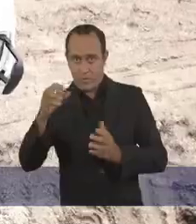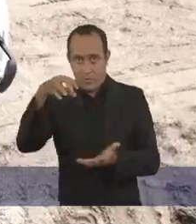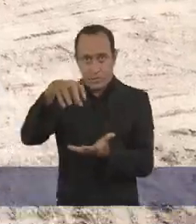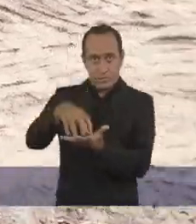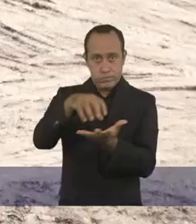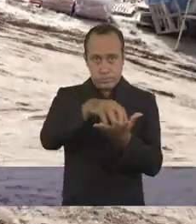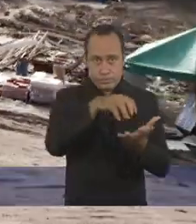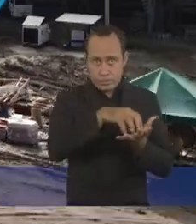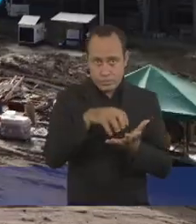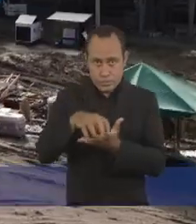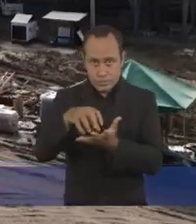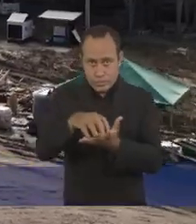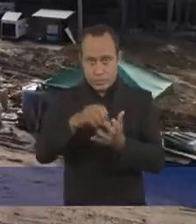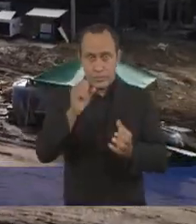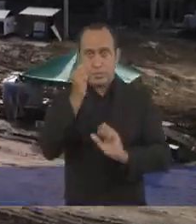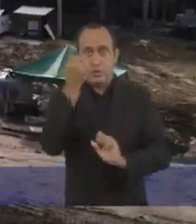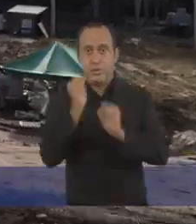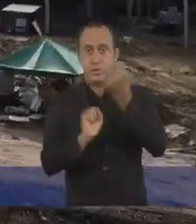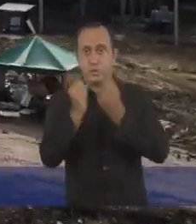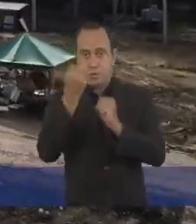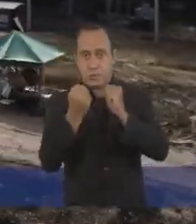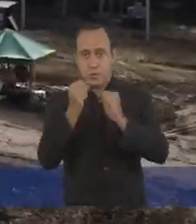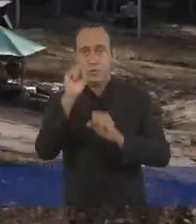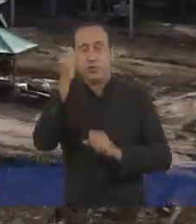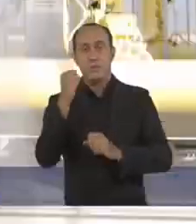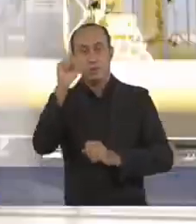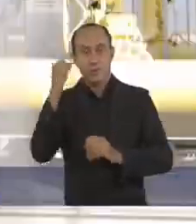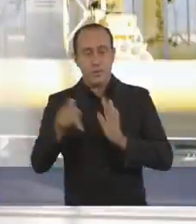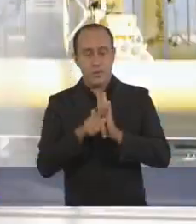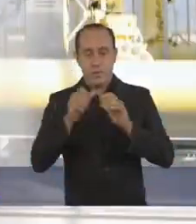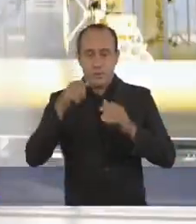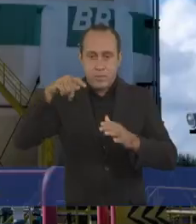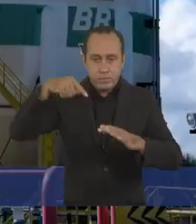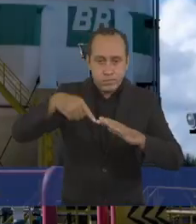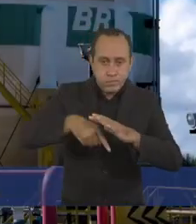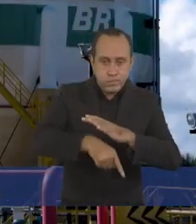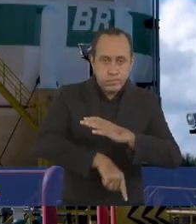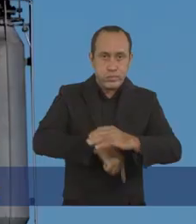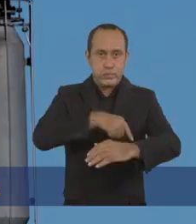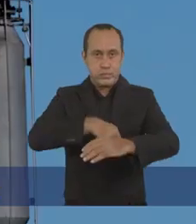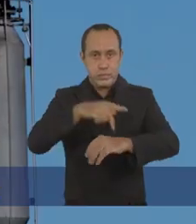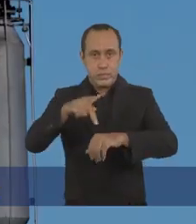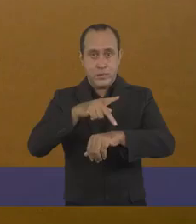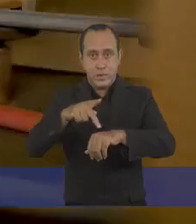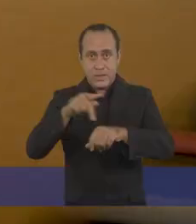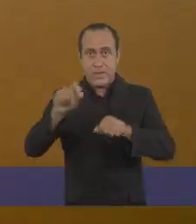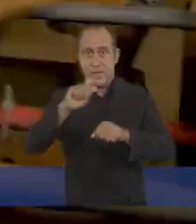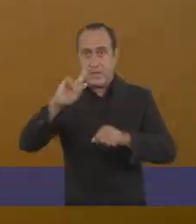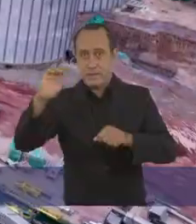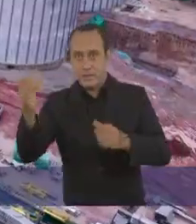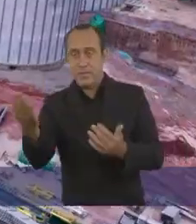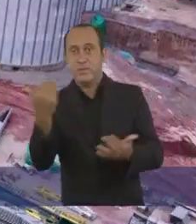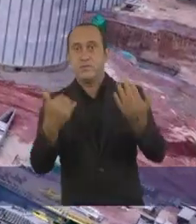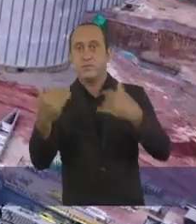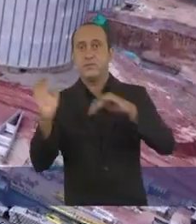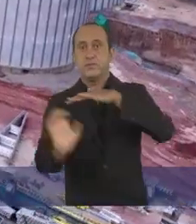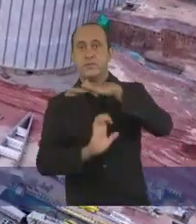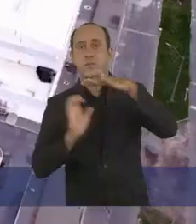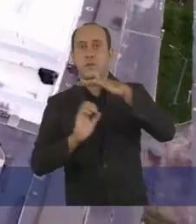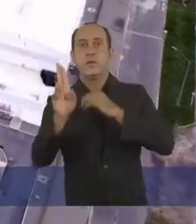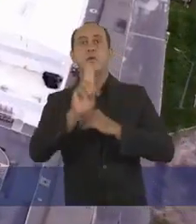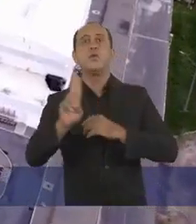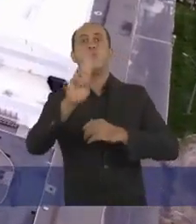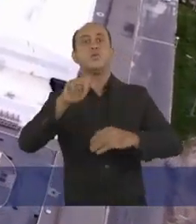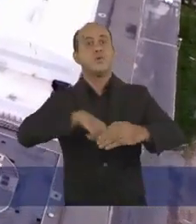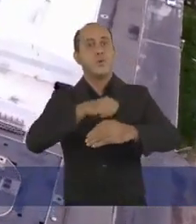vai implantar o Complexo Portuário Industrial de Sergipe para expandir a exploração do petróleo e gás. Vai atrair grandes empresas que